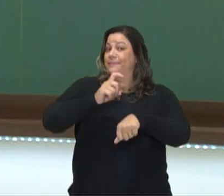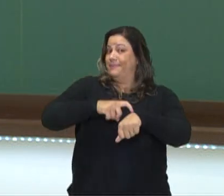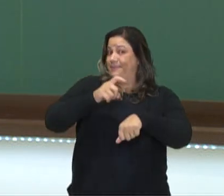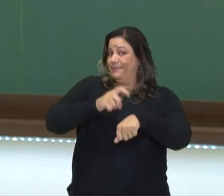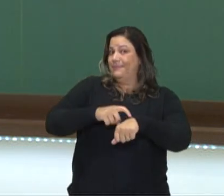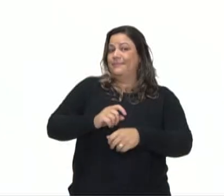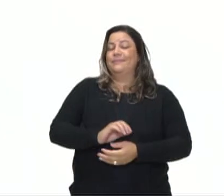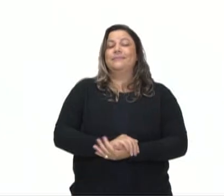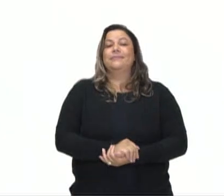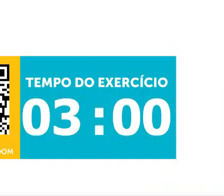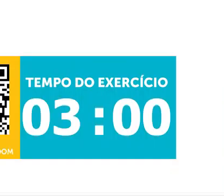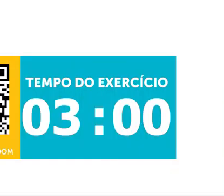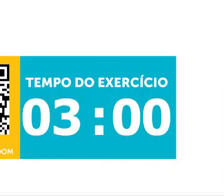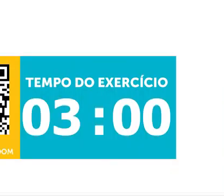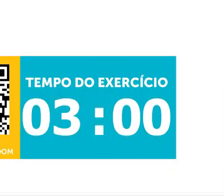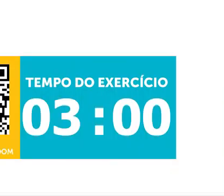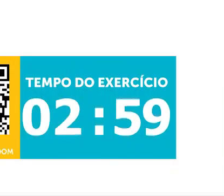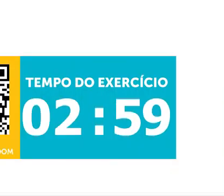tela, vai lá!